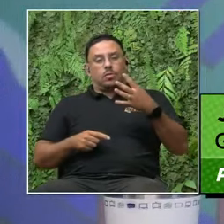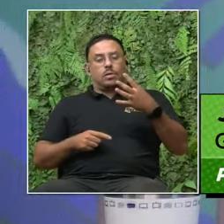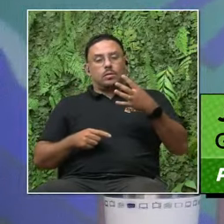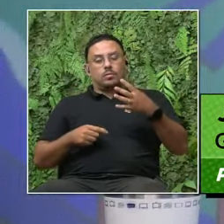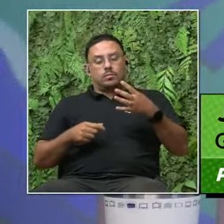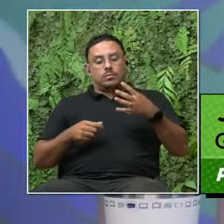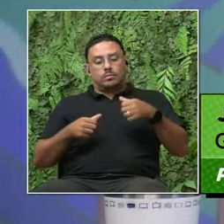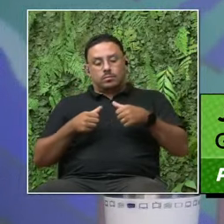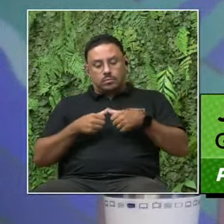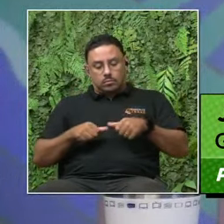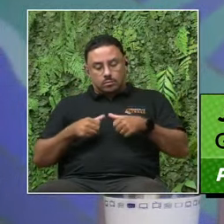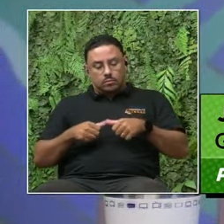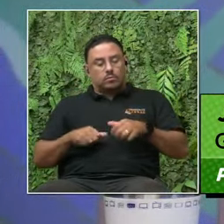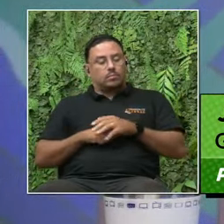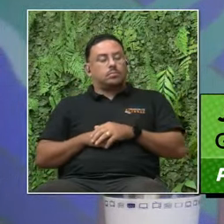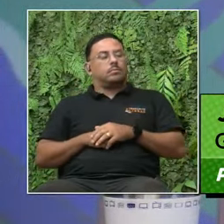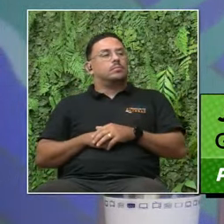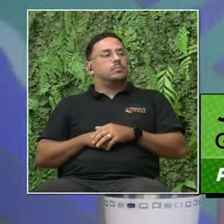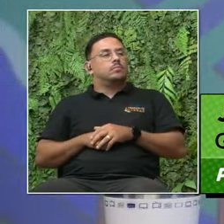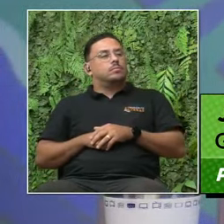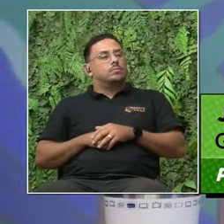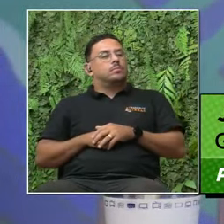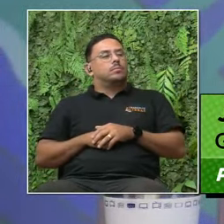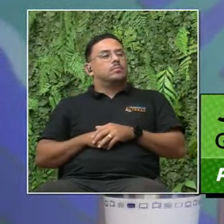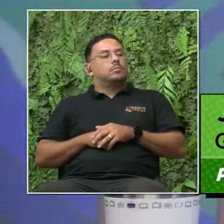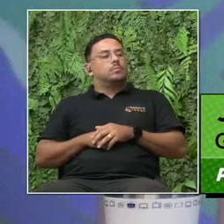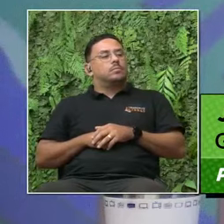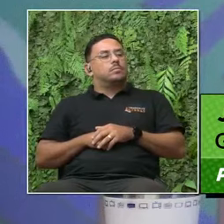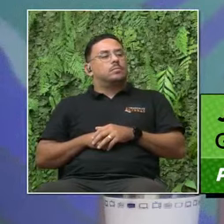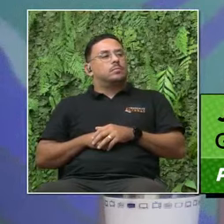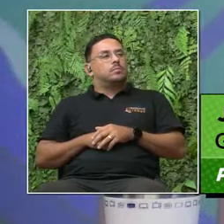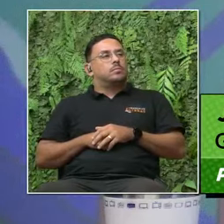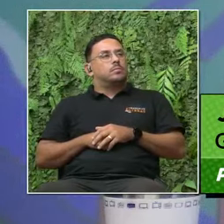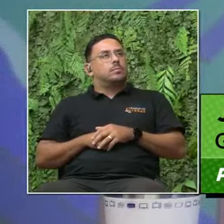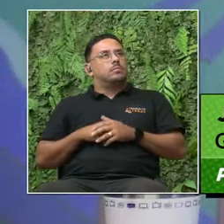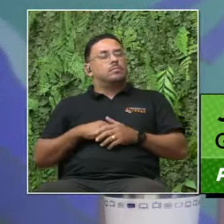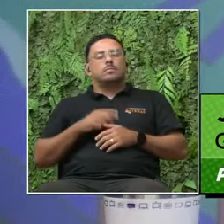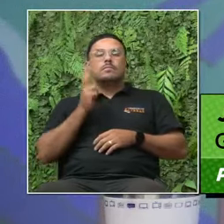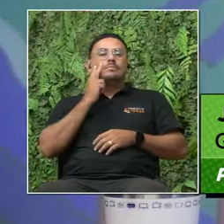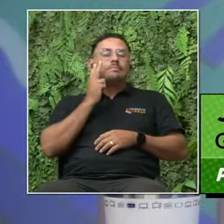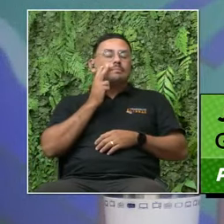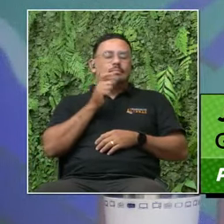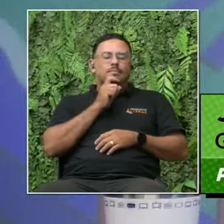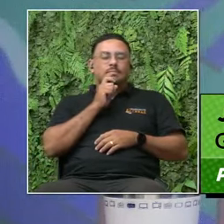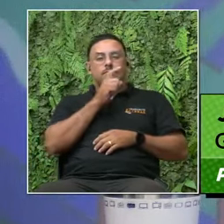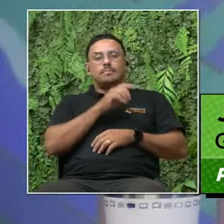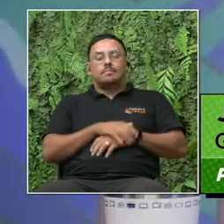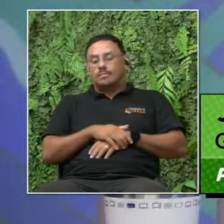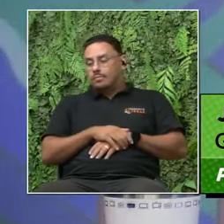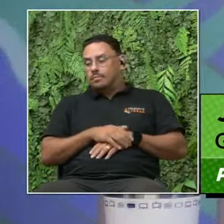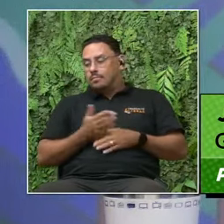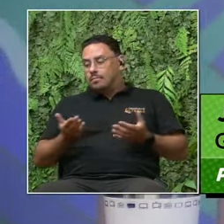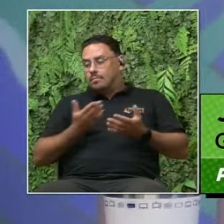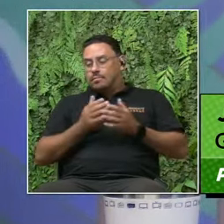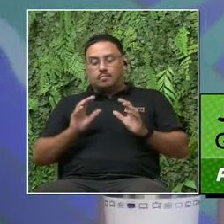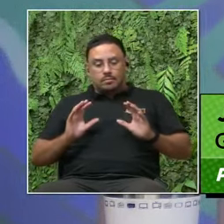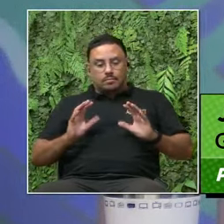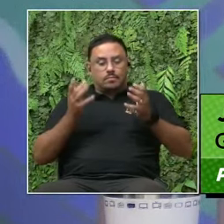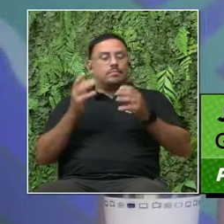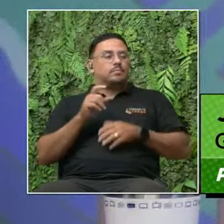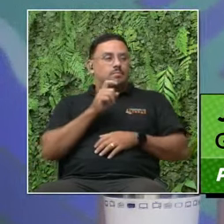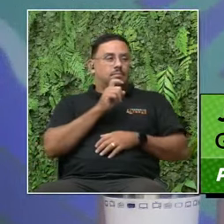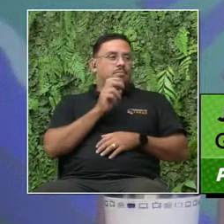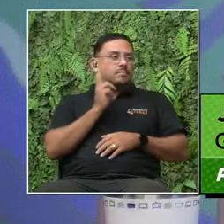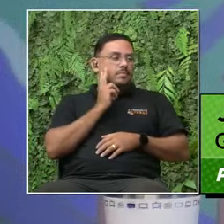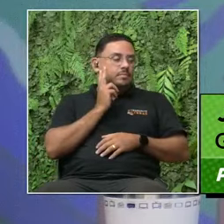defesa hein quem chamou a minha cerveja tá gelando Bob é porque hoje é da cerveja do título